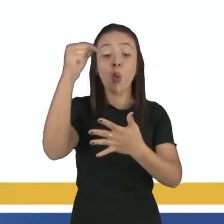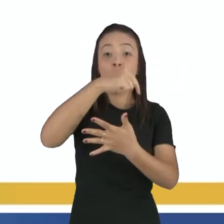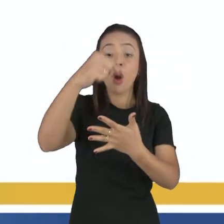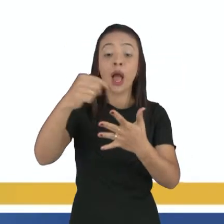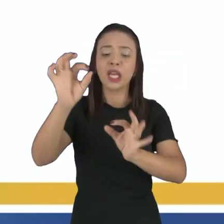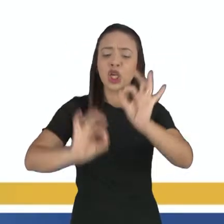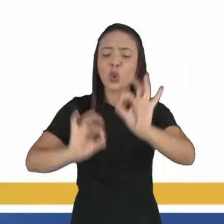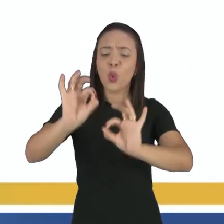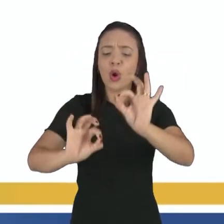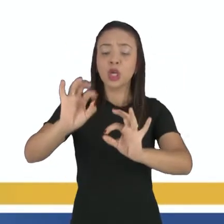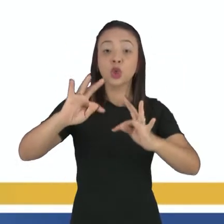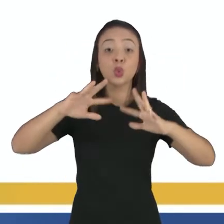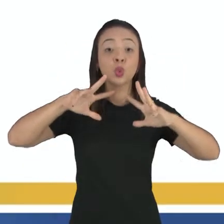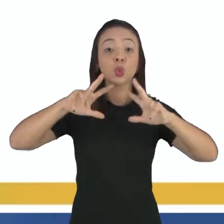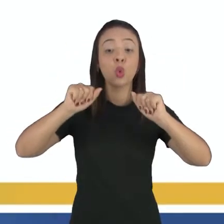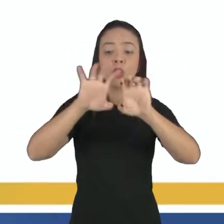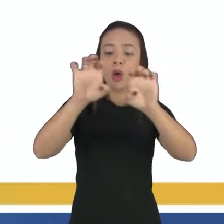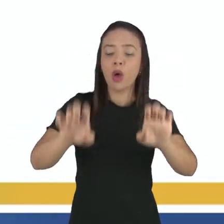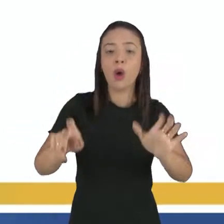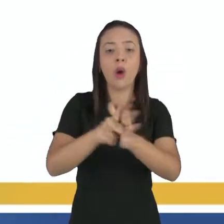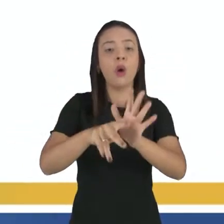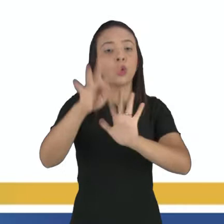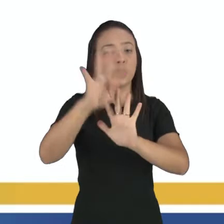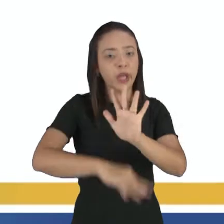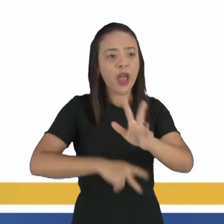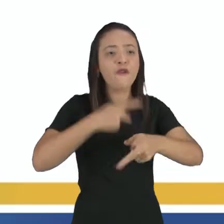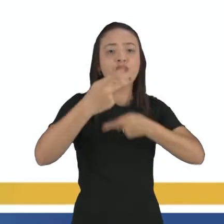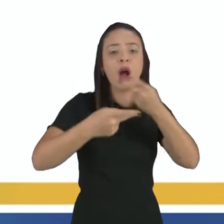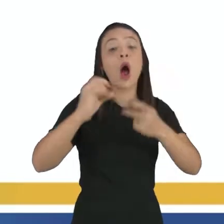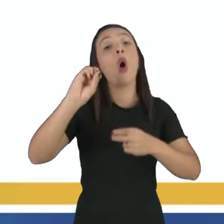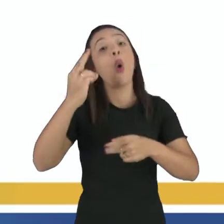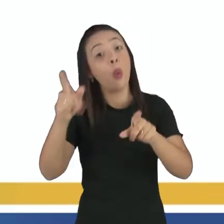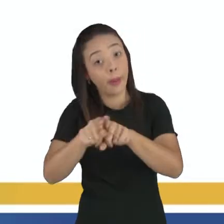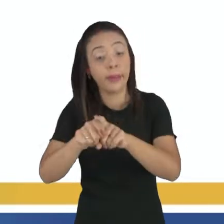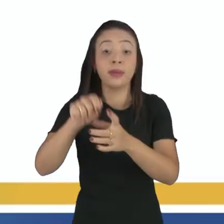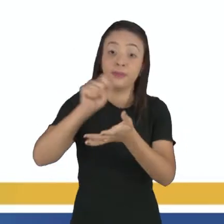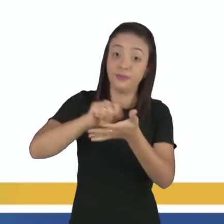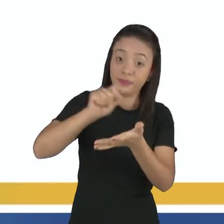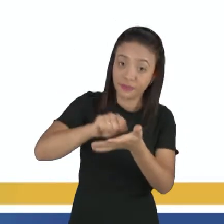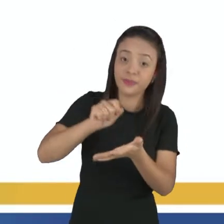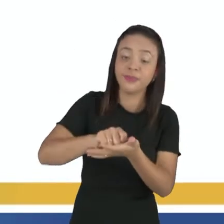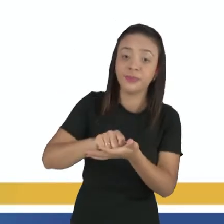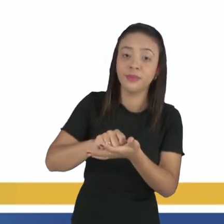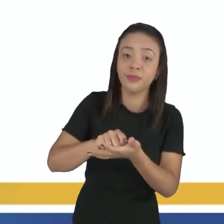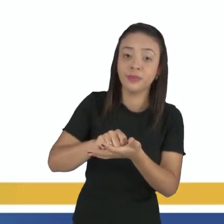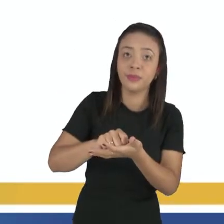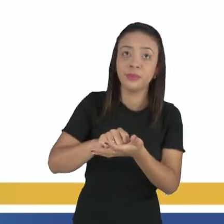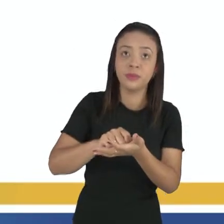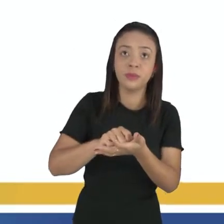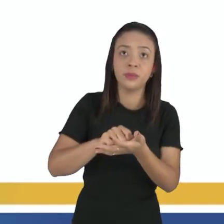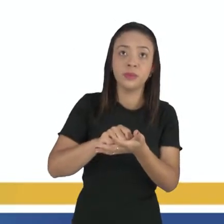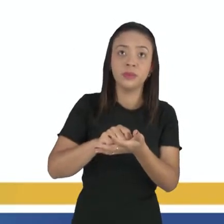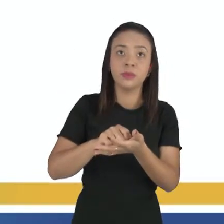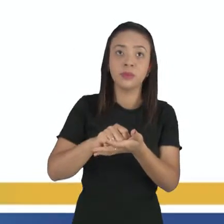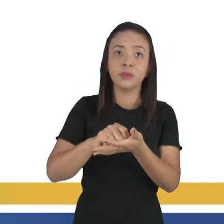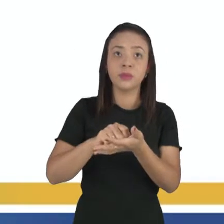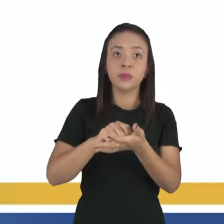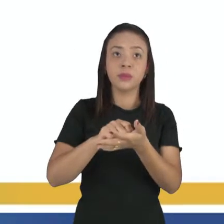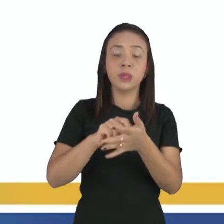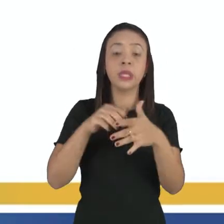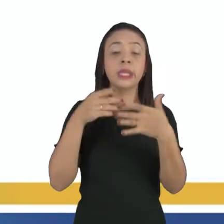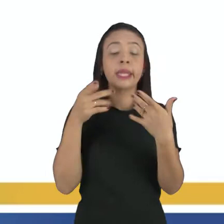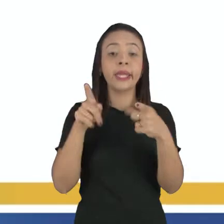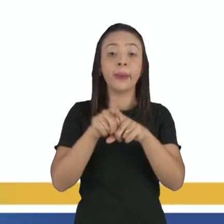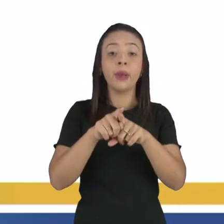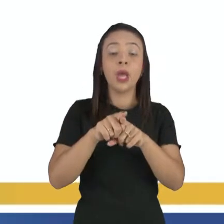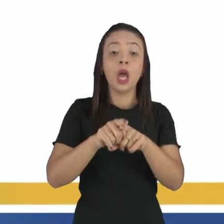constroem toda articulação do texto seja falado seja inscrito é trabalho é claro as